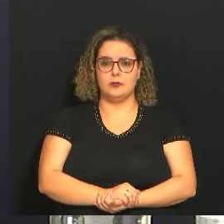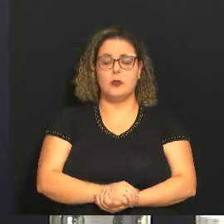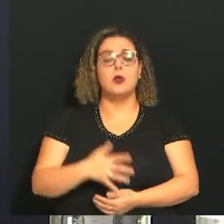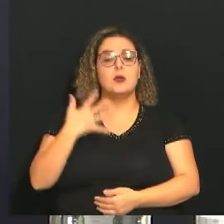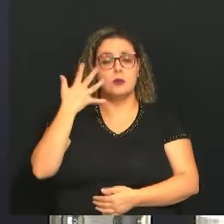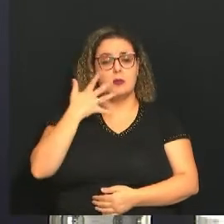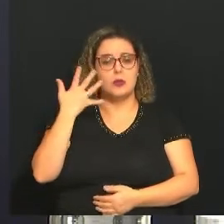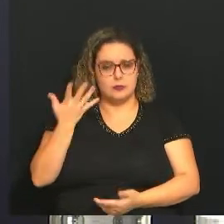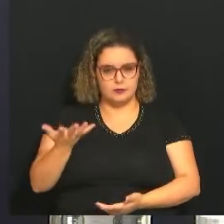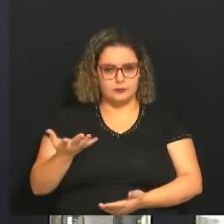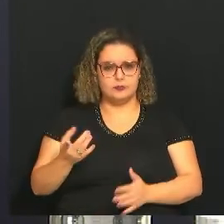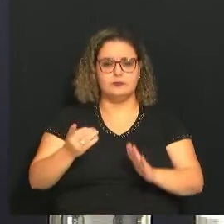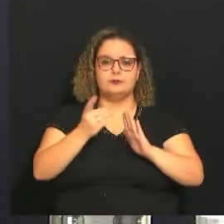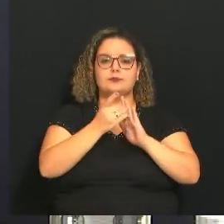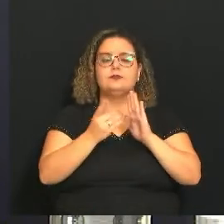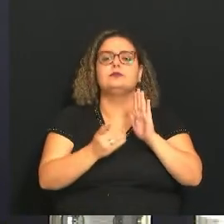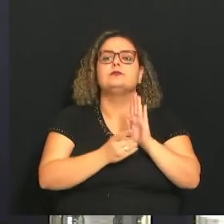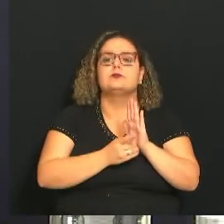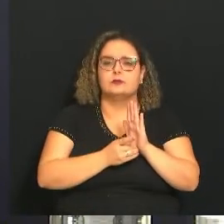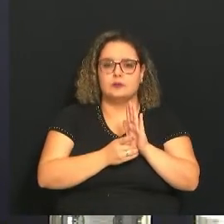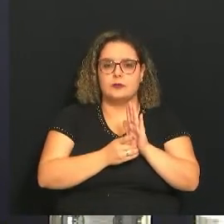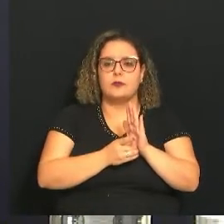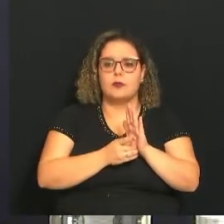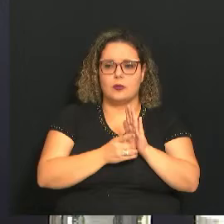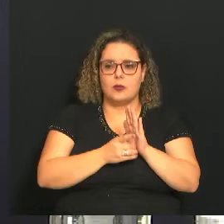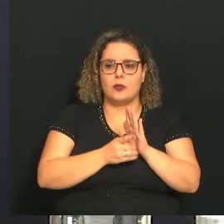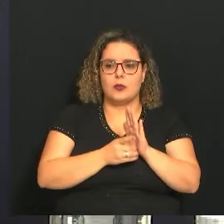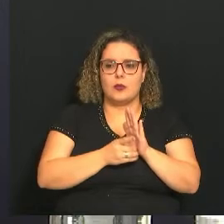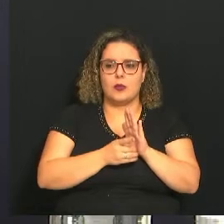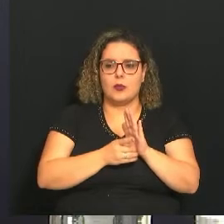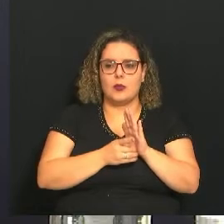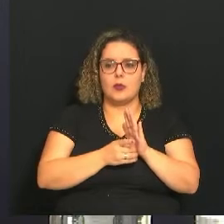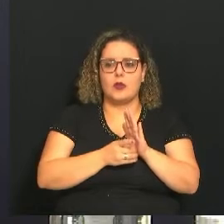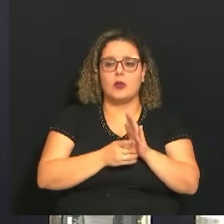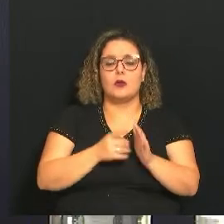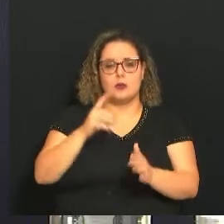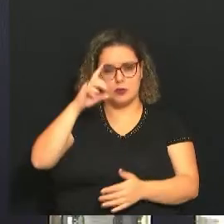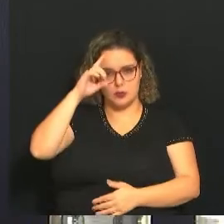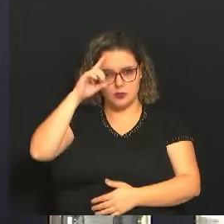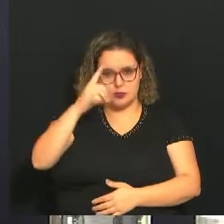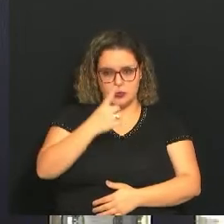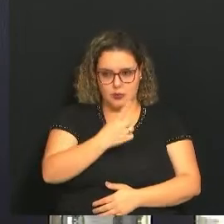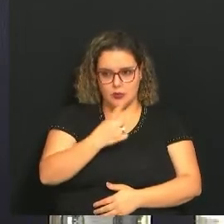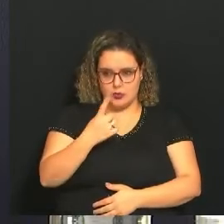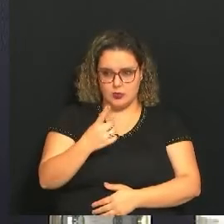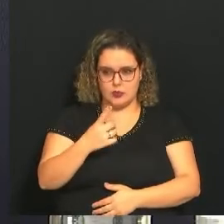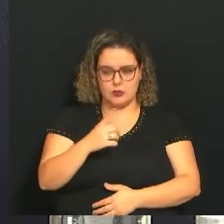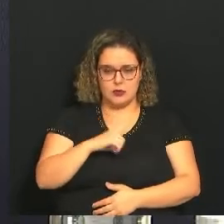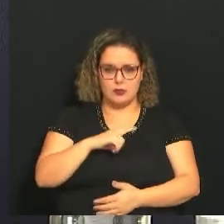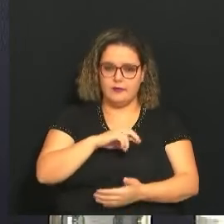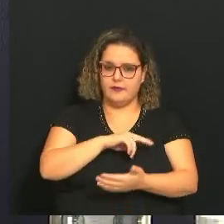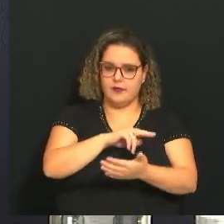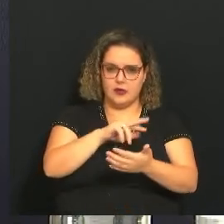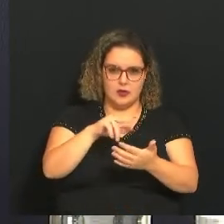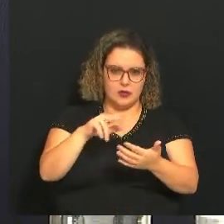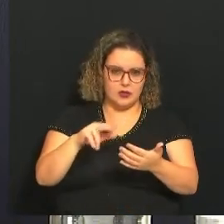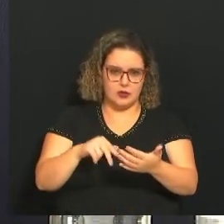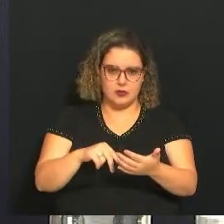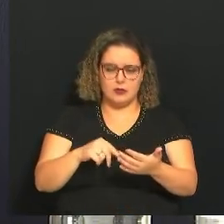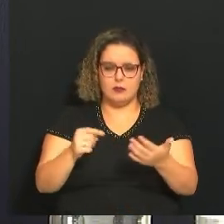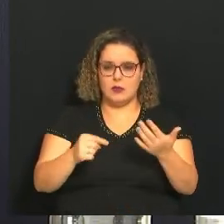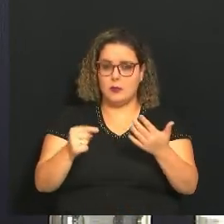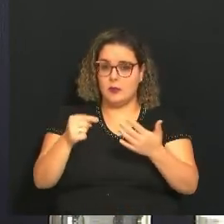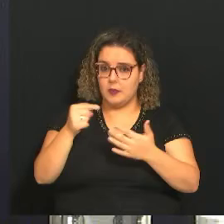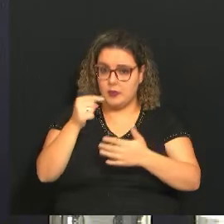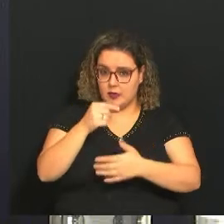publicado um decreto do prefeito, que foi editado no dia 11, na sexta-feira. Lá tem vários pontos lá